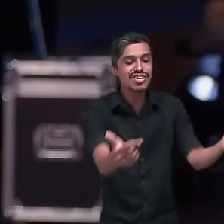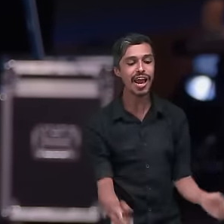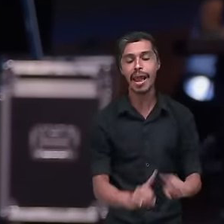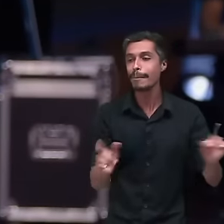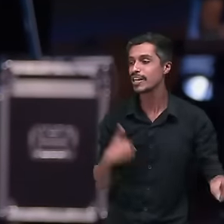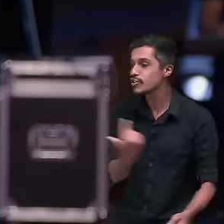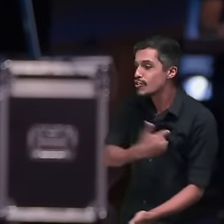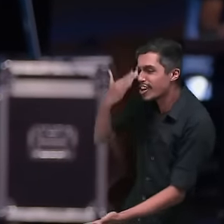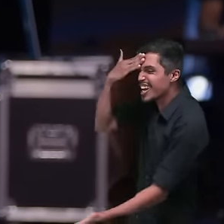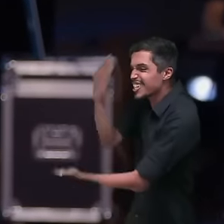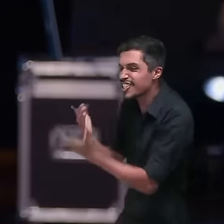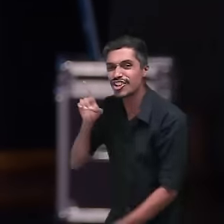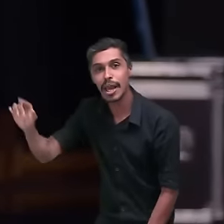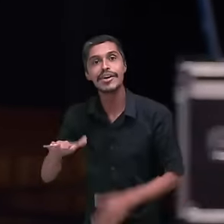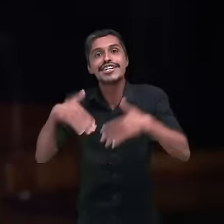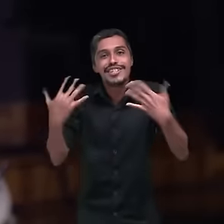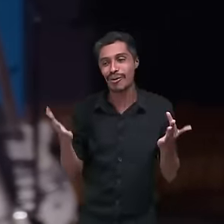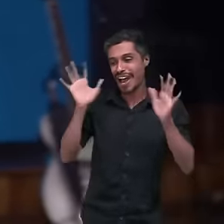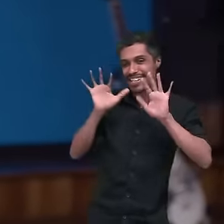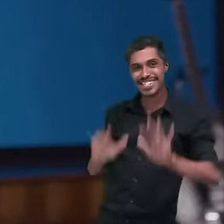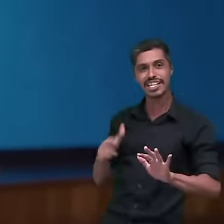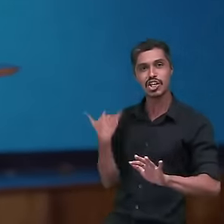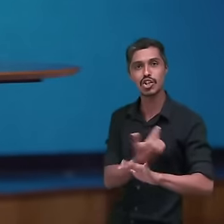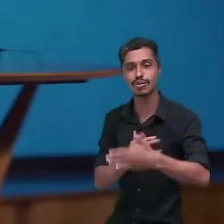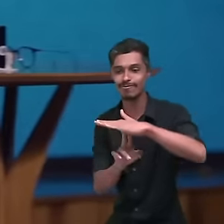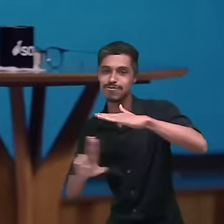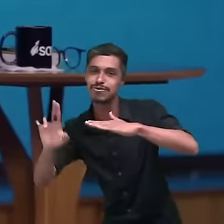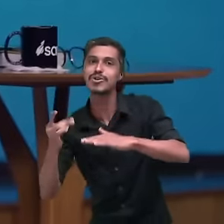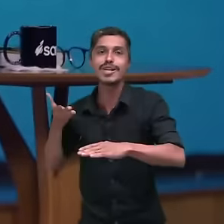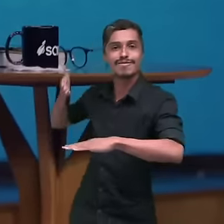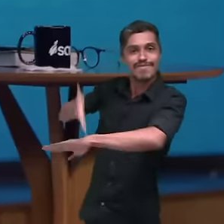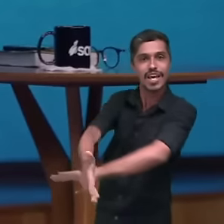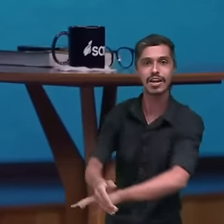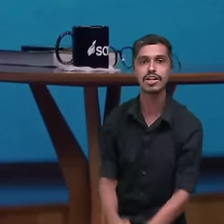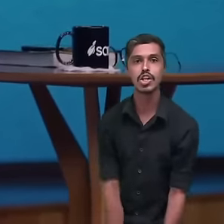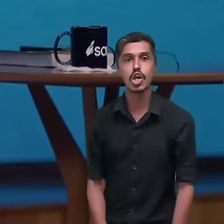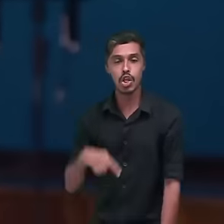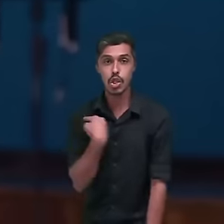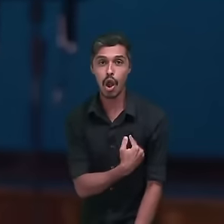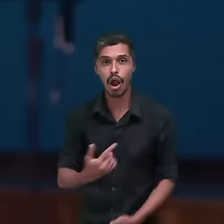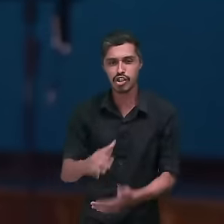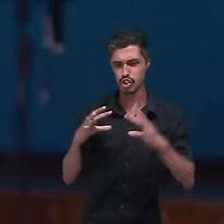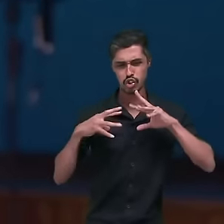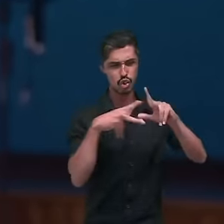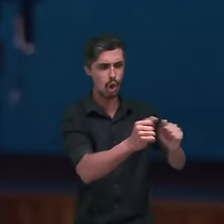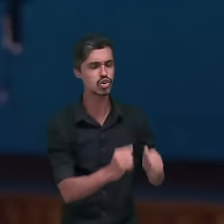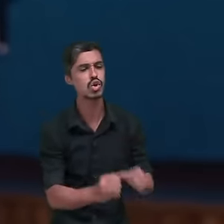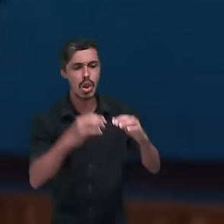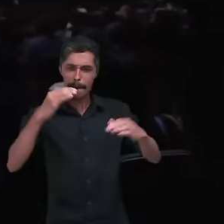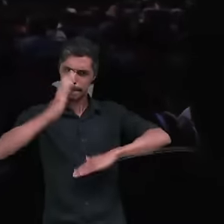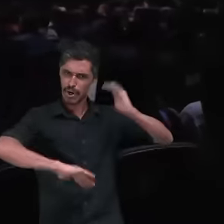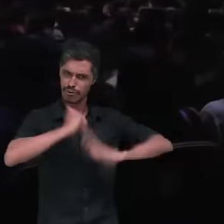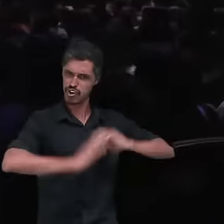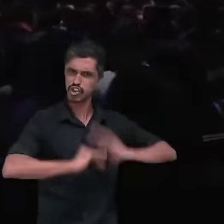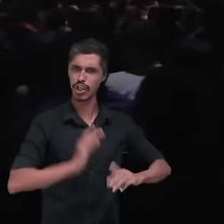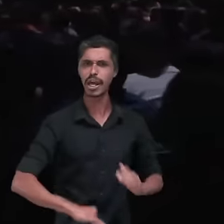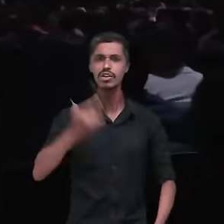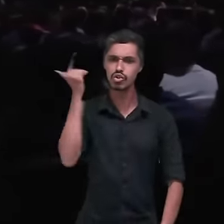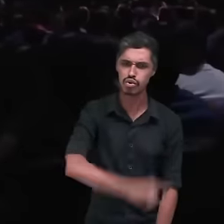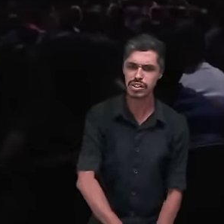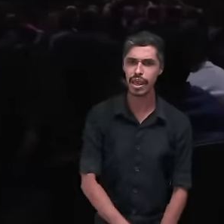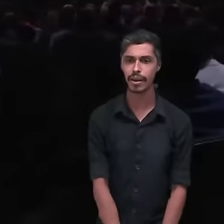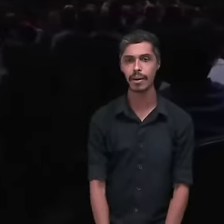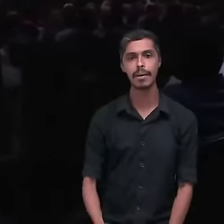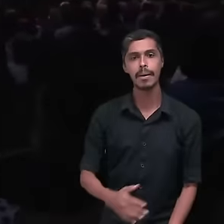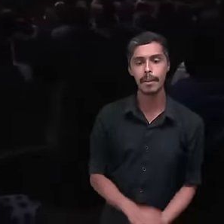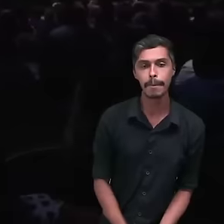entramos na faculdade, não tínhamos contacto, não tínhamos amigos, mas todos somos profissionais. Meu irmão, não tínhamos passaporte, mas